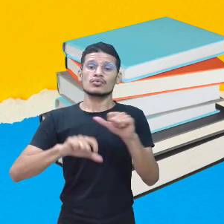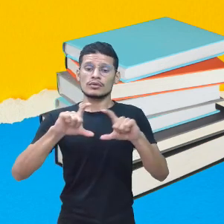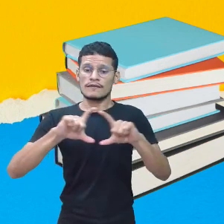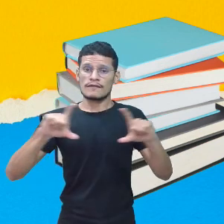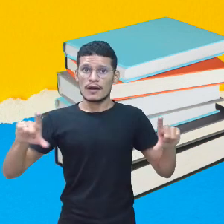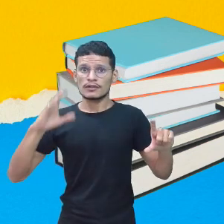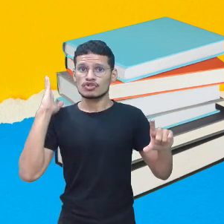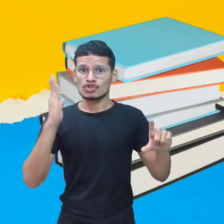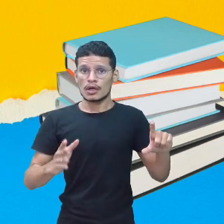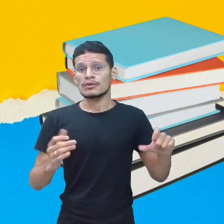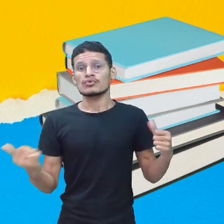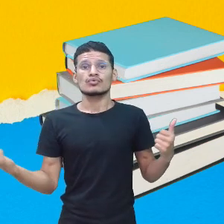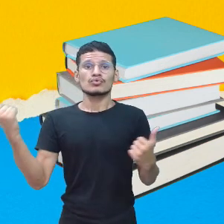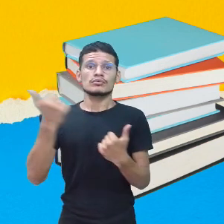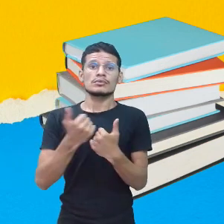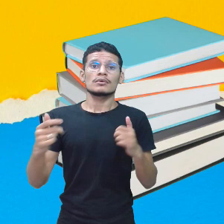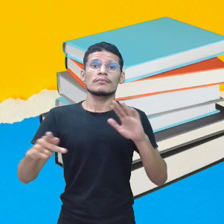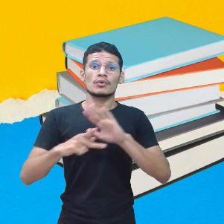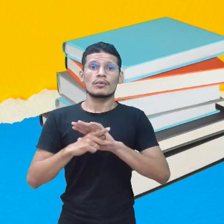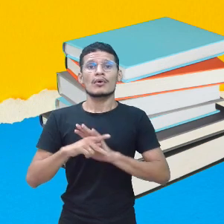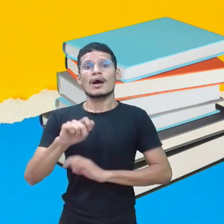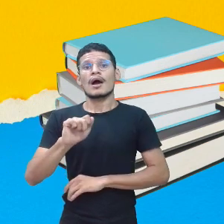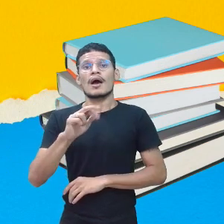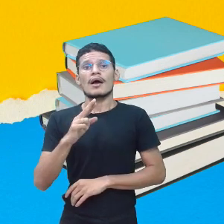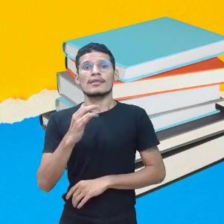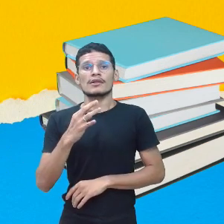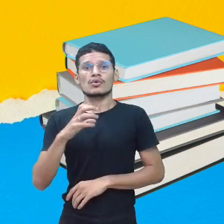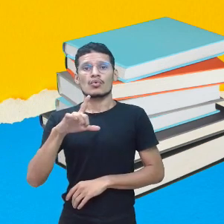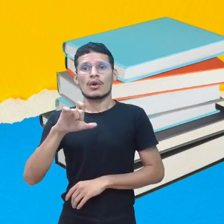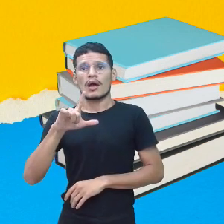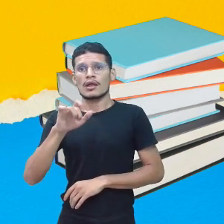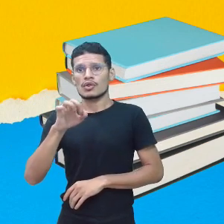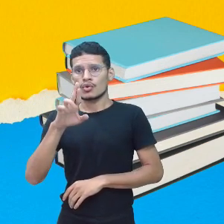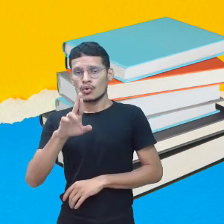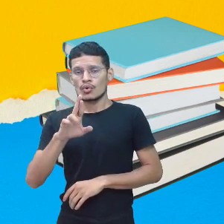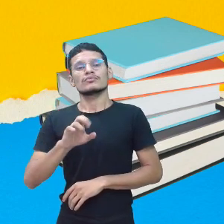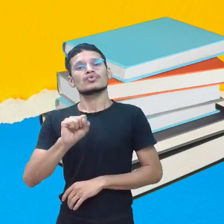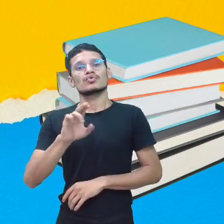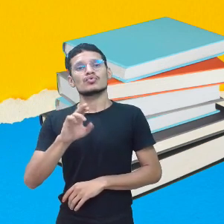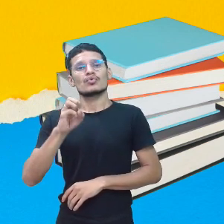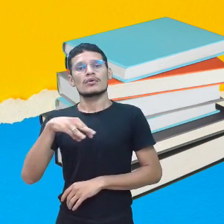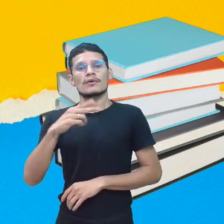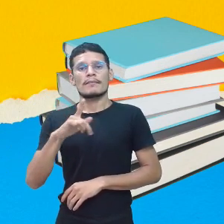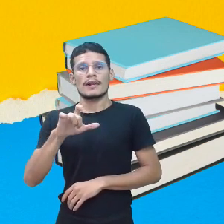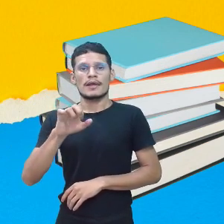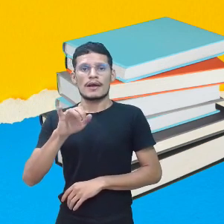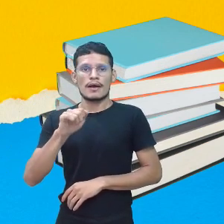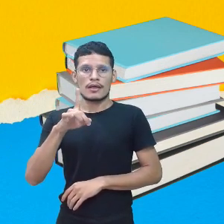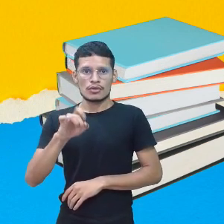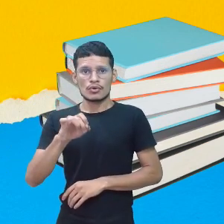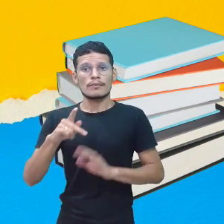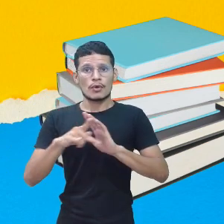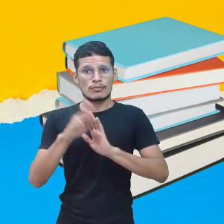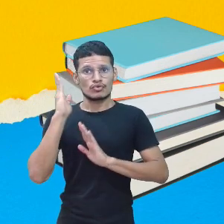dadas, substituindo o articulador sublinhado pelo indicado entre parênteses. Faça